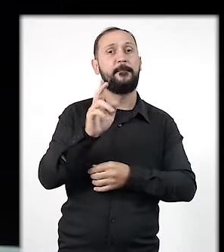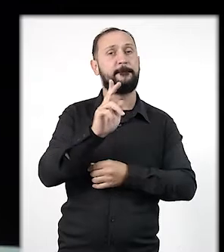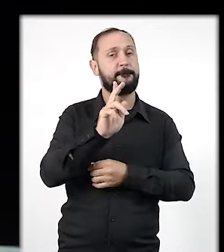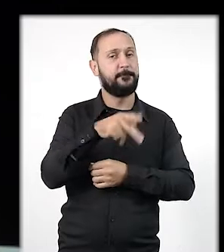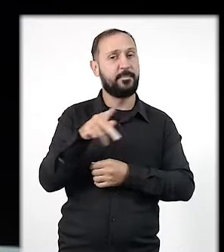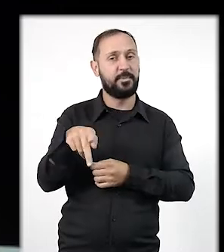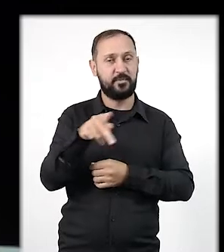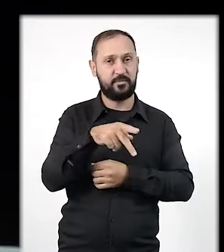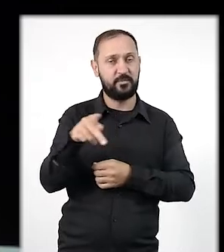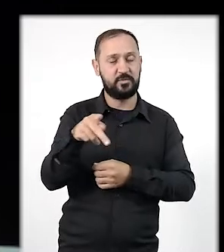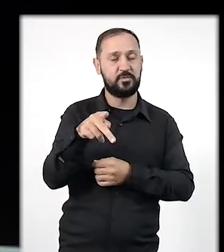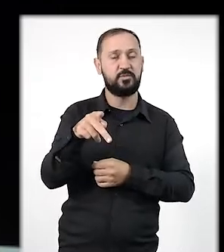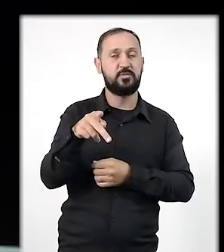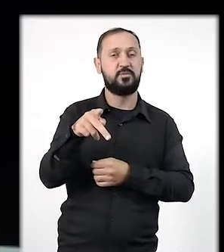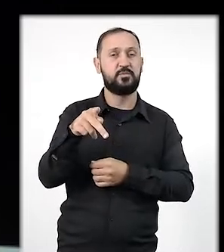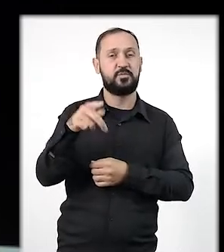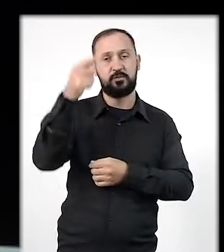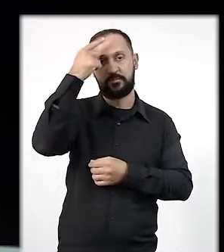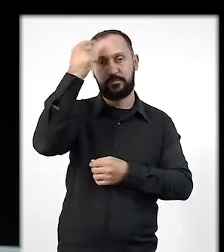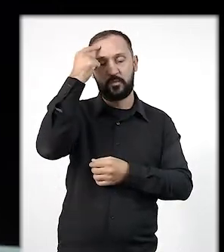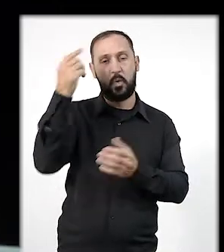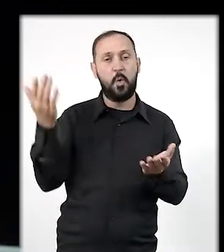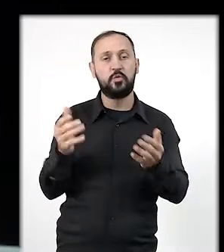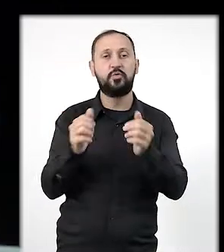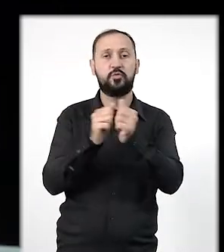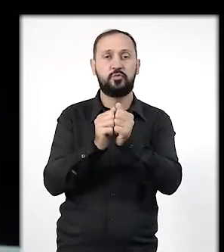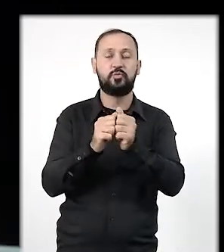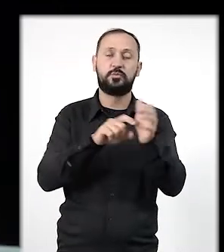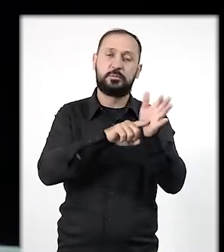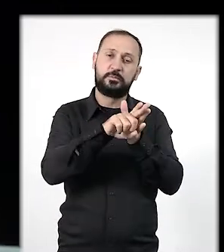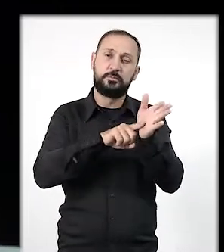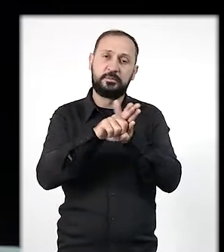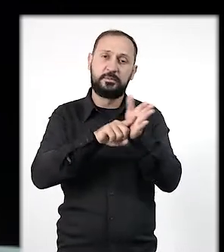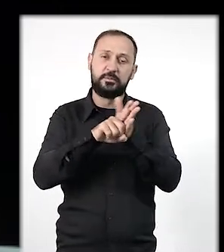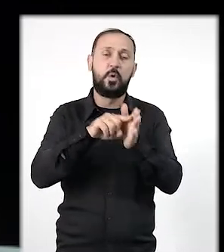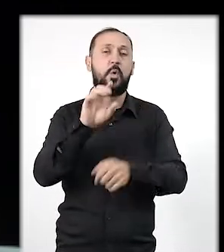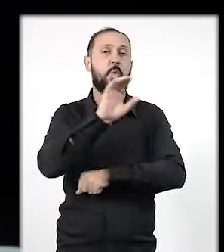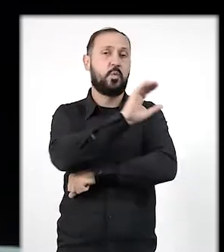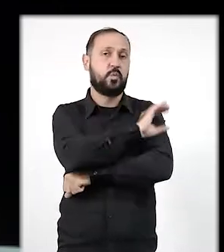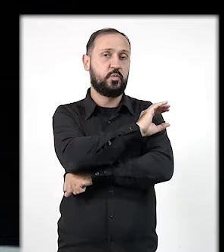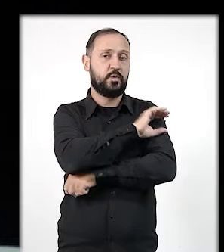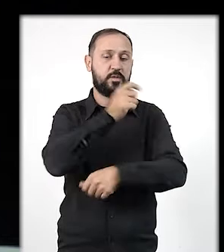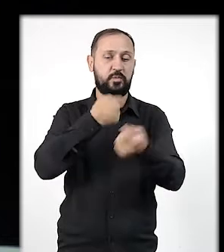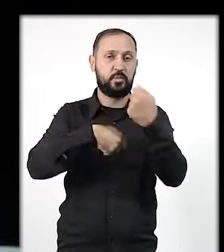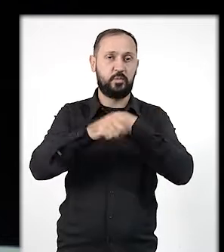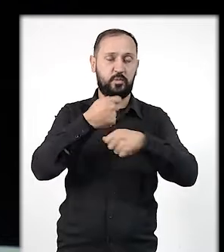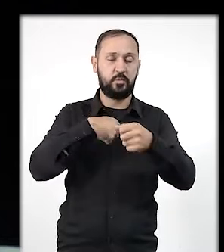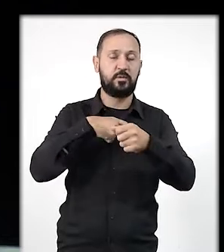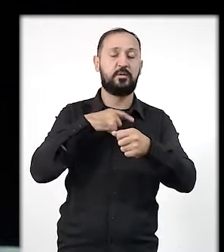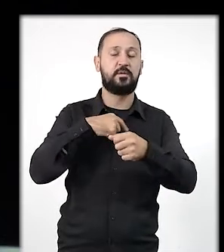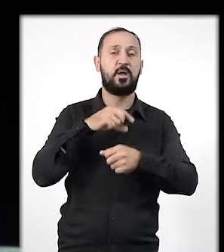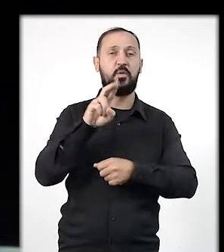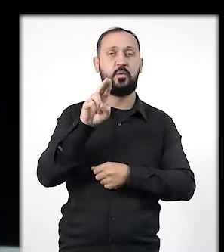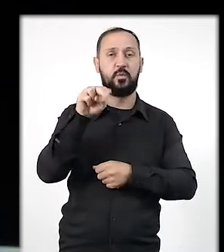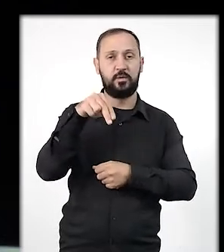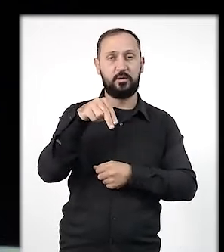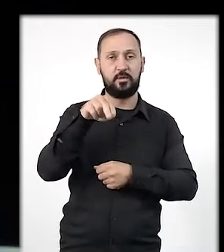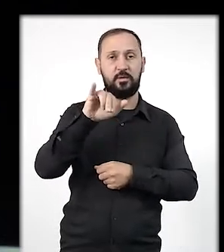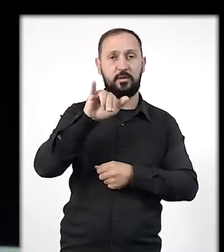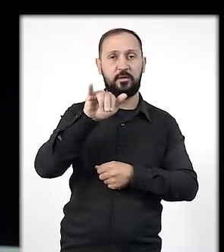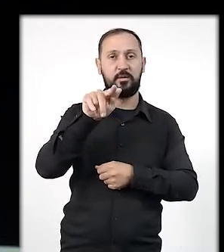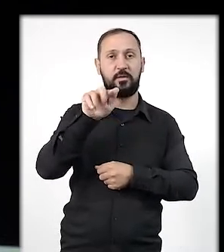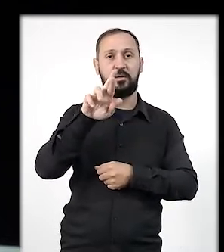professor universitário desde 2011 e hoje, junto com suas atividades de pesquisa, coordena o curso de Administração na unidade da